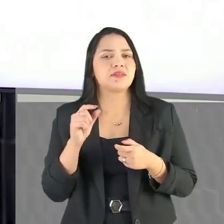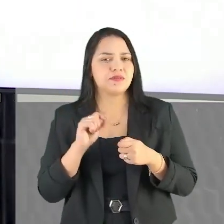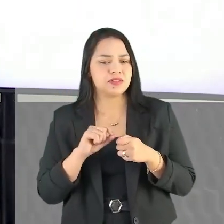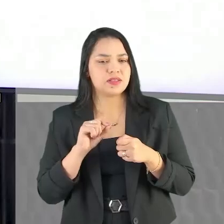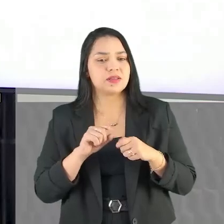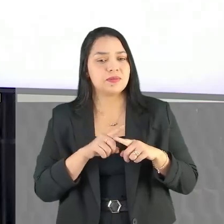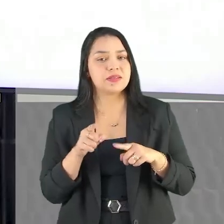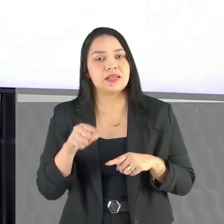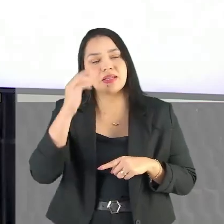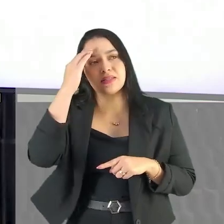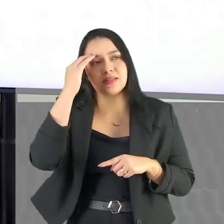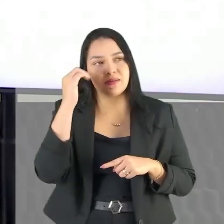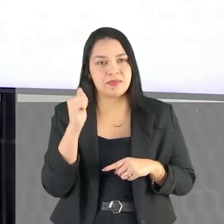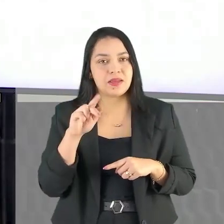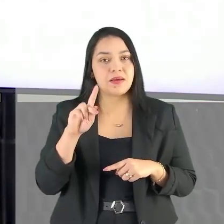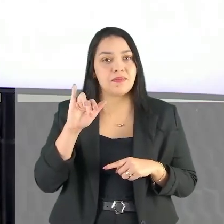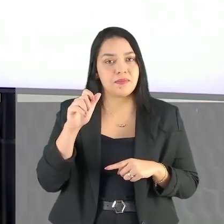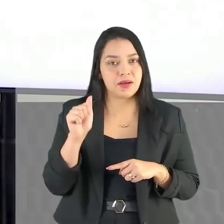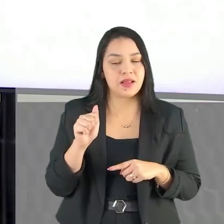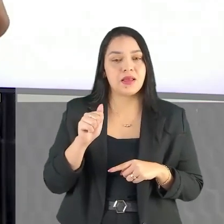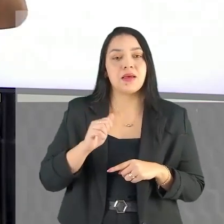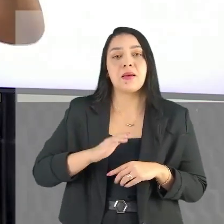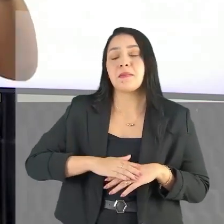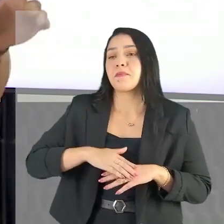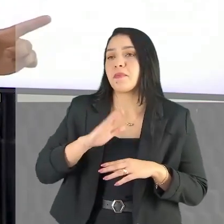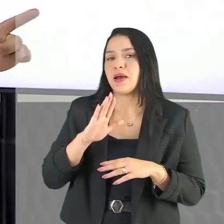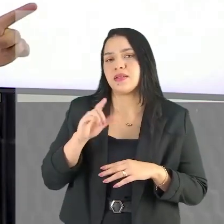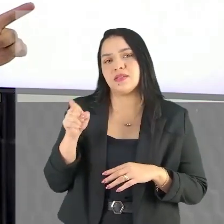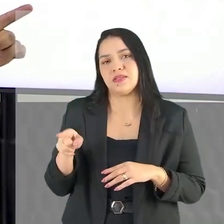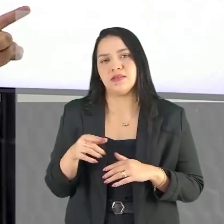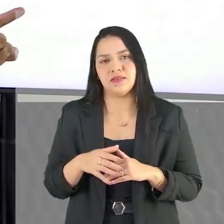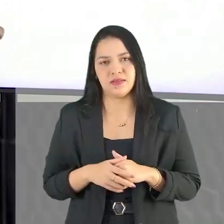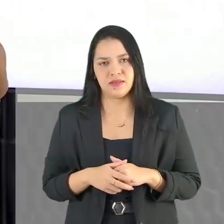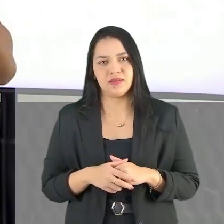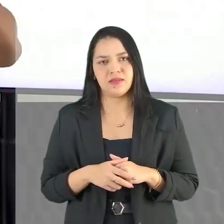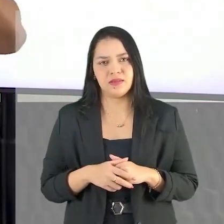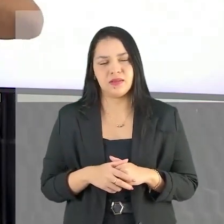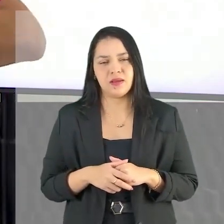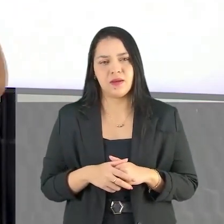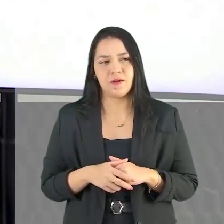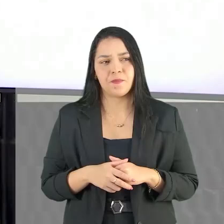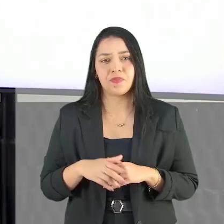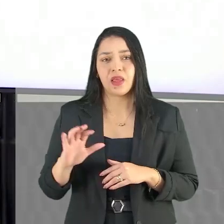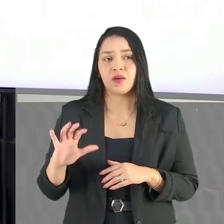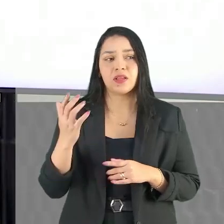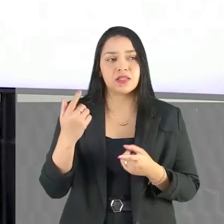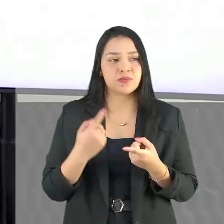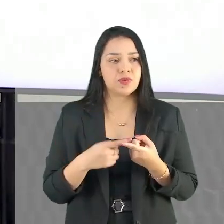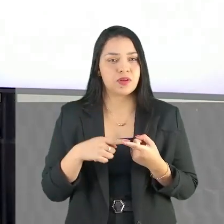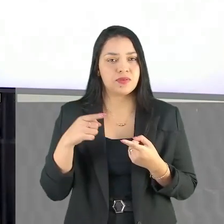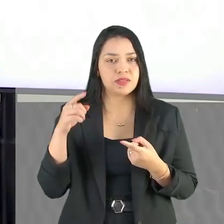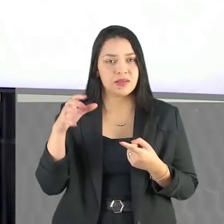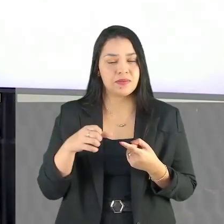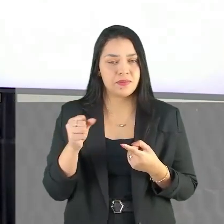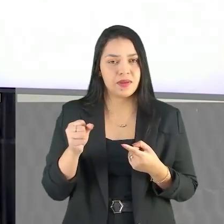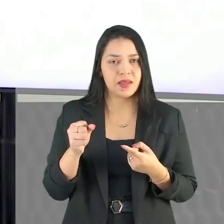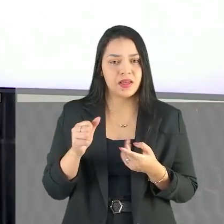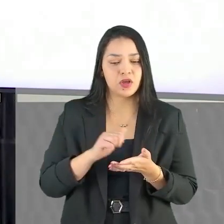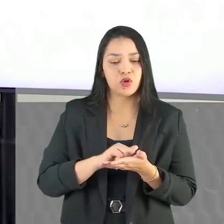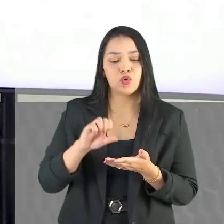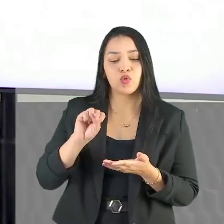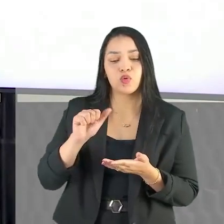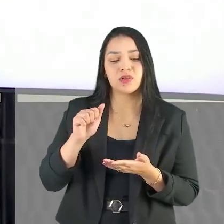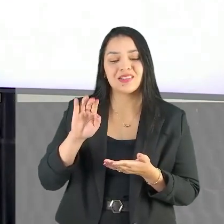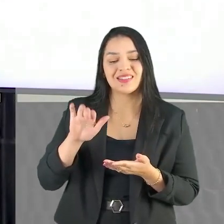fazendo, mas ela sabia que aquela palha de aço duraria muito mais assim. Isso acontece porque quando você pega a palha de aço e passa no